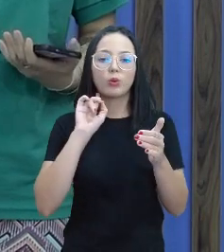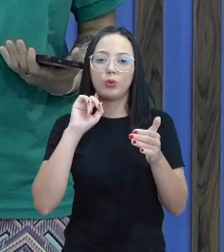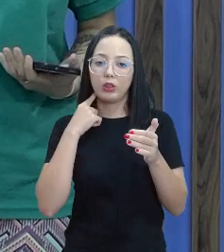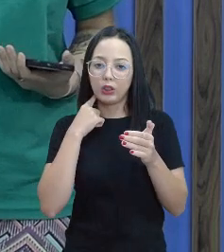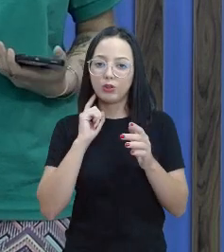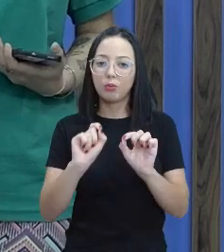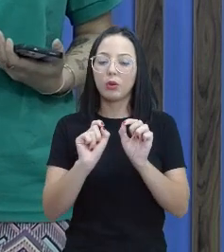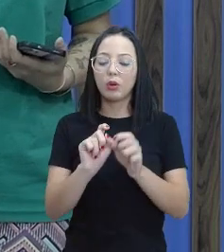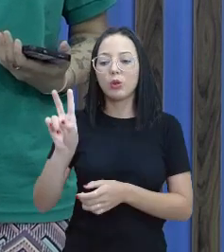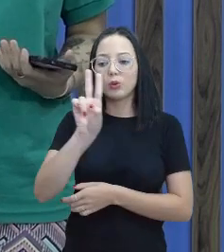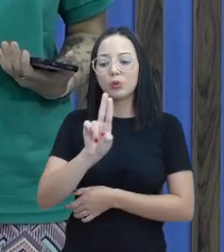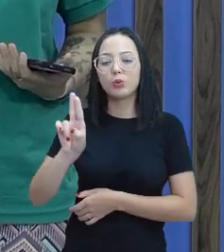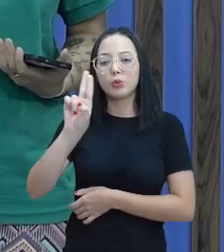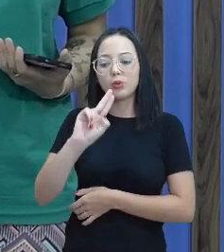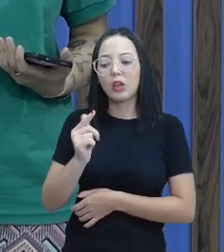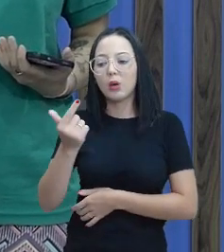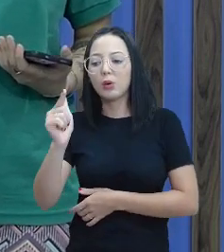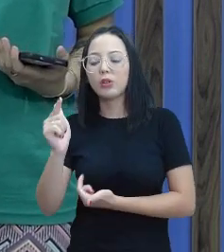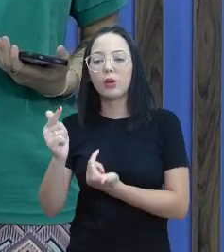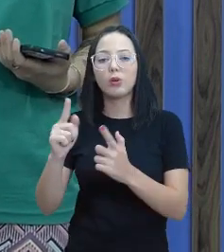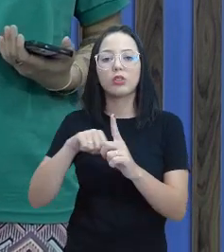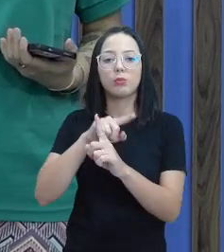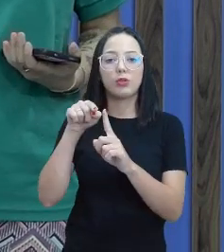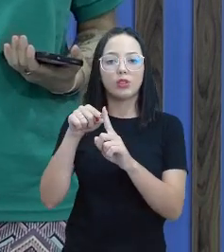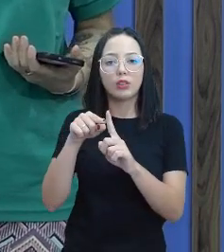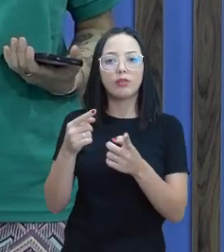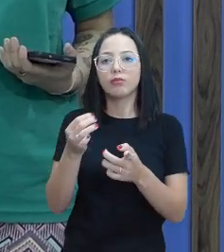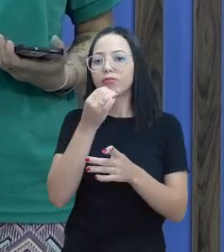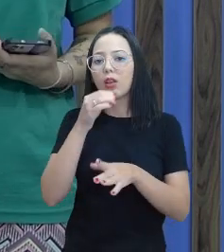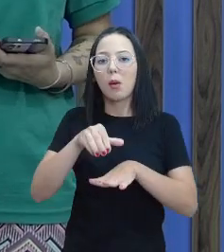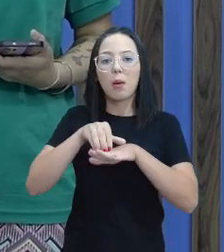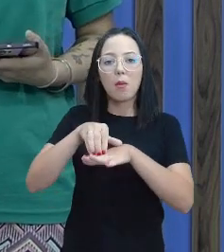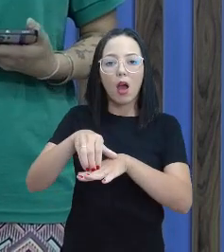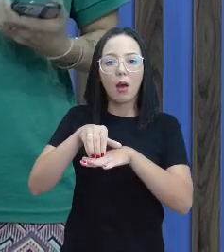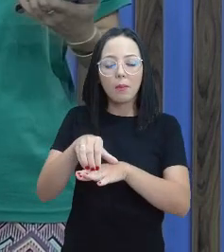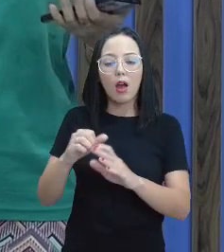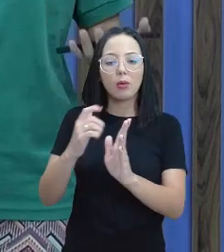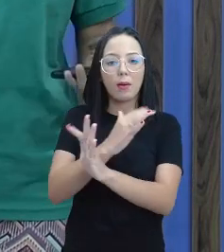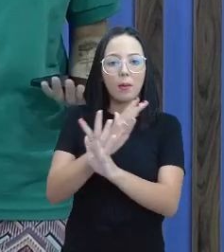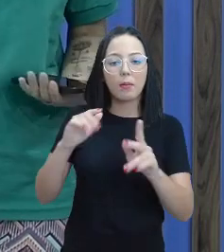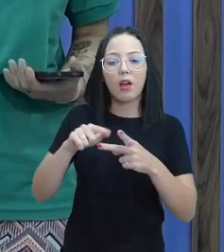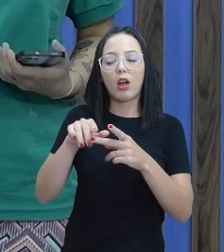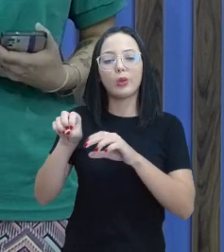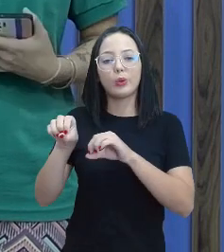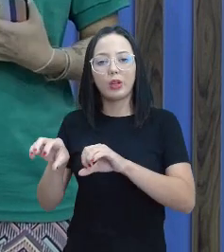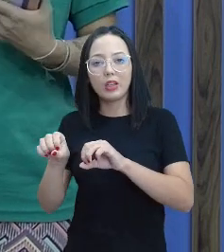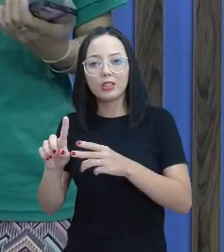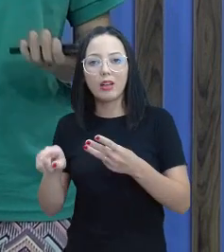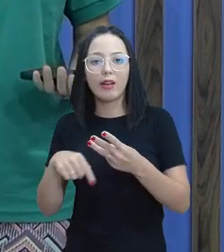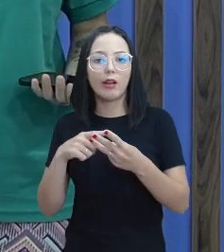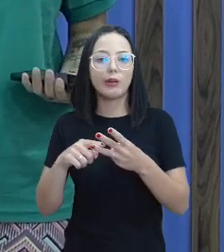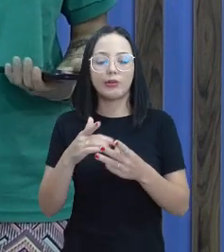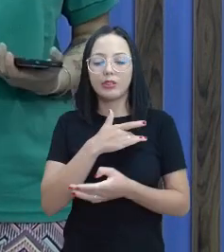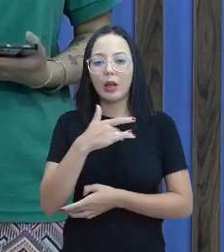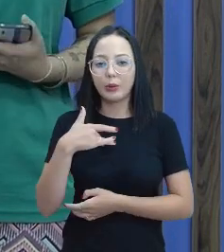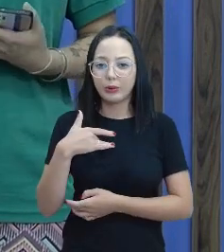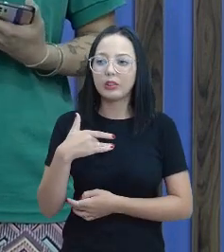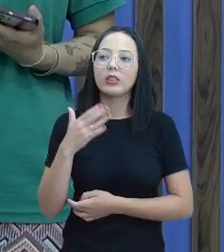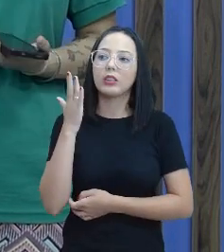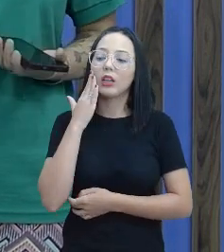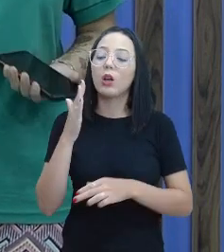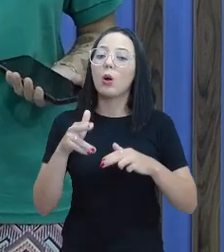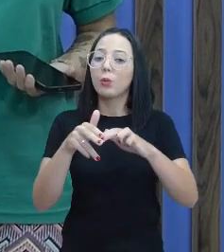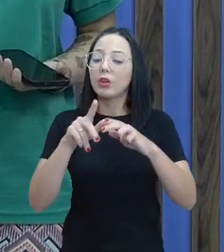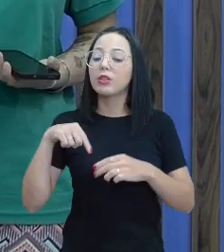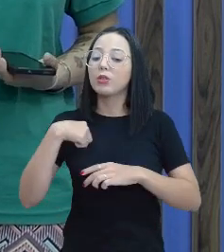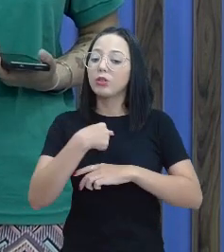para utilizar para outras questões, né? De transporte, talvez, educação, enfim, saúde. Então, a